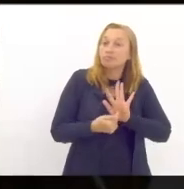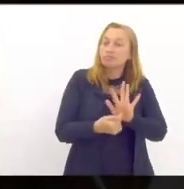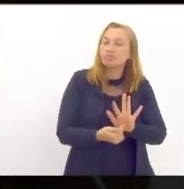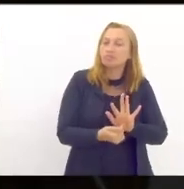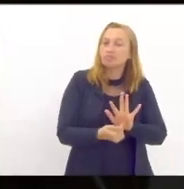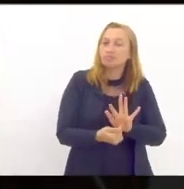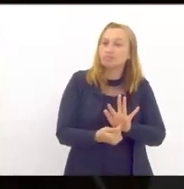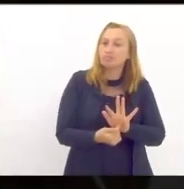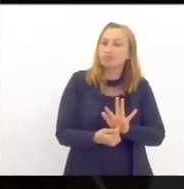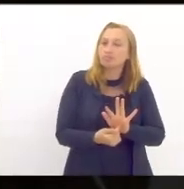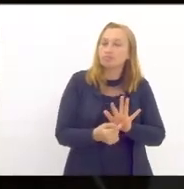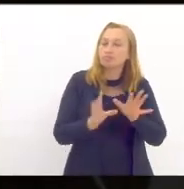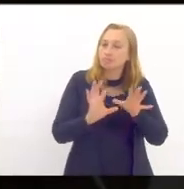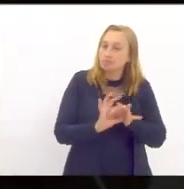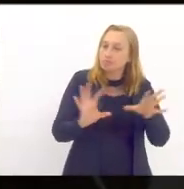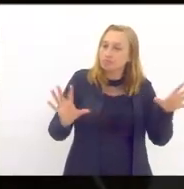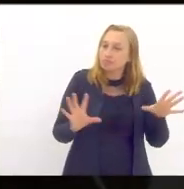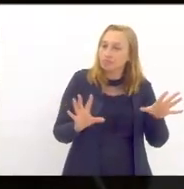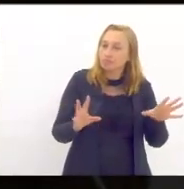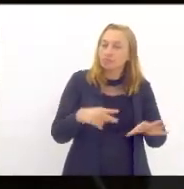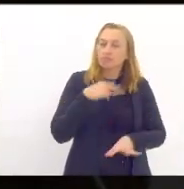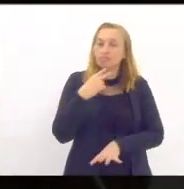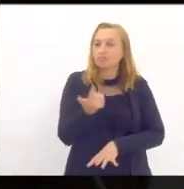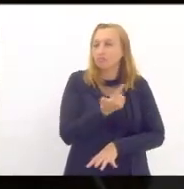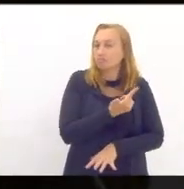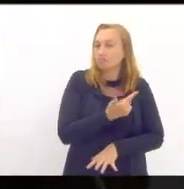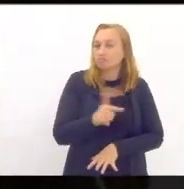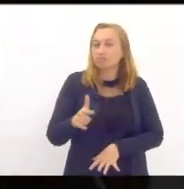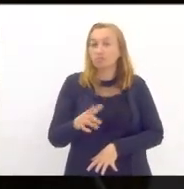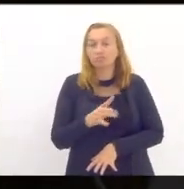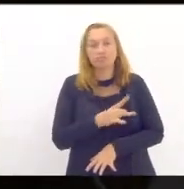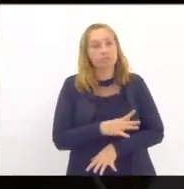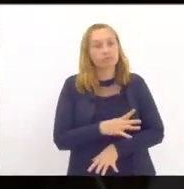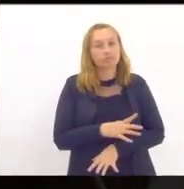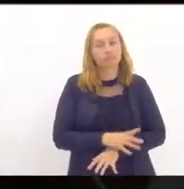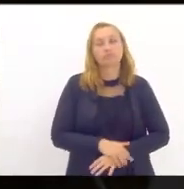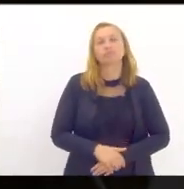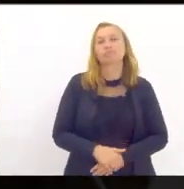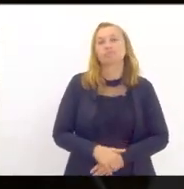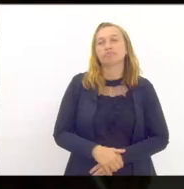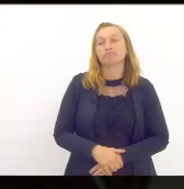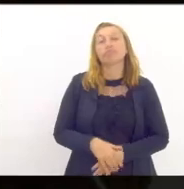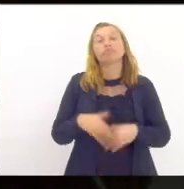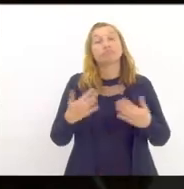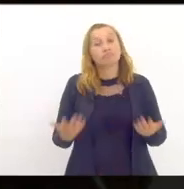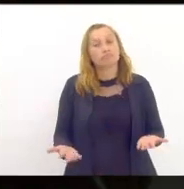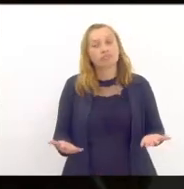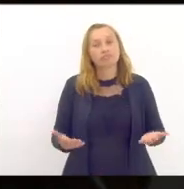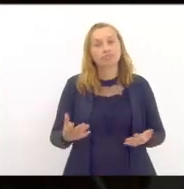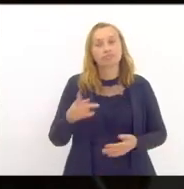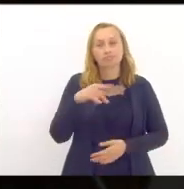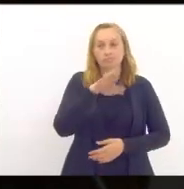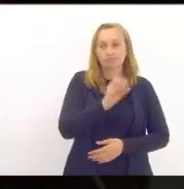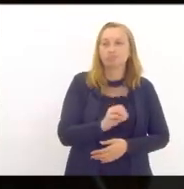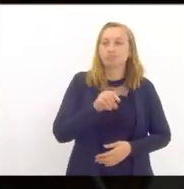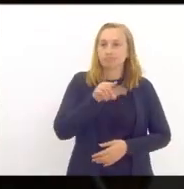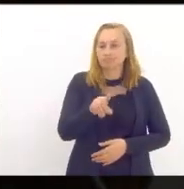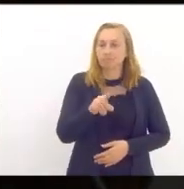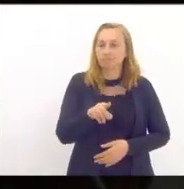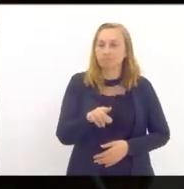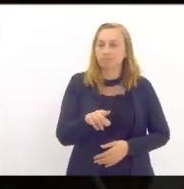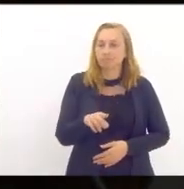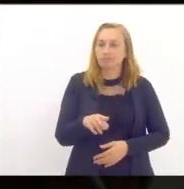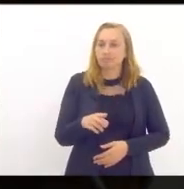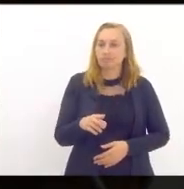que democracia sem voz é medo, não é democracia. Então, Pedro, você nos